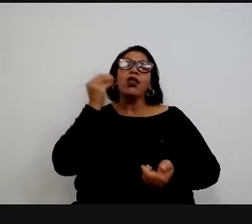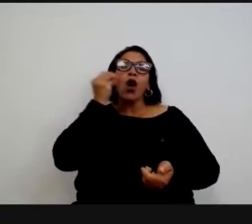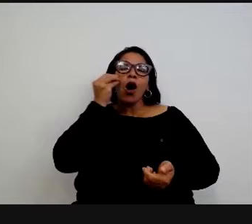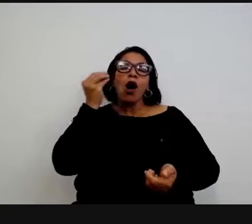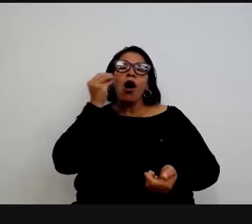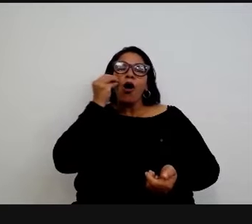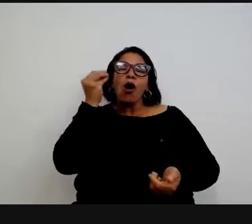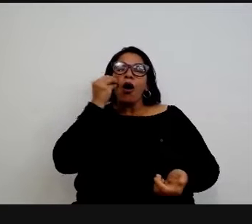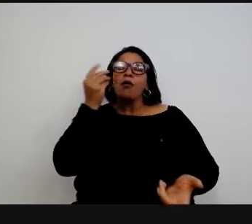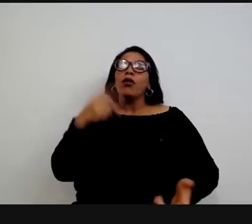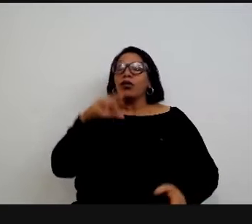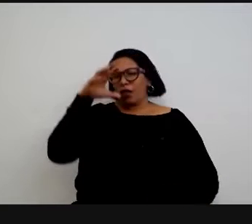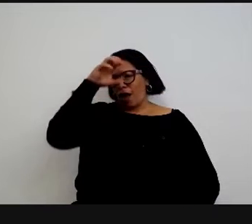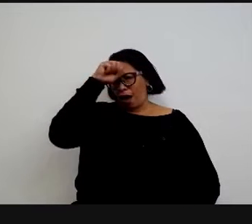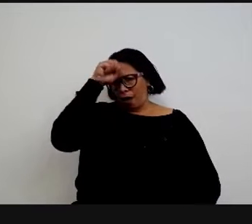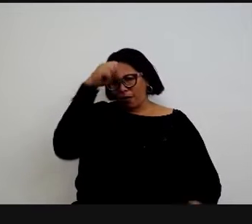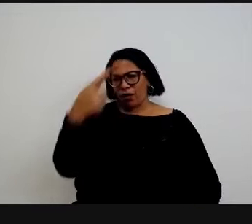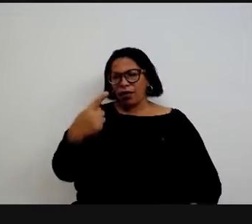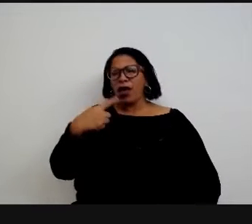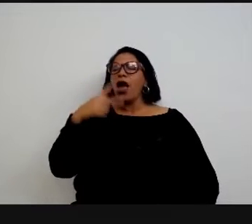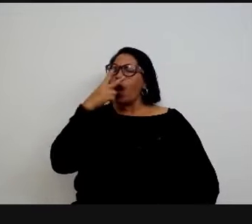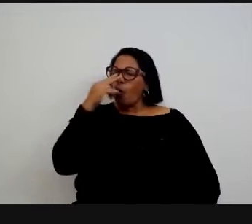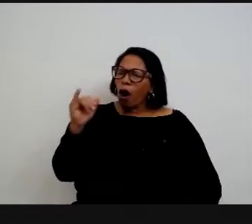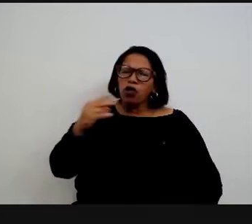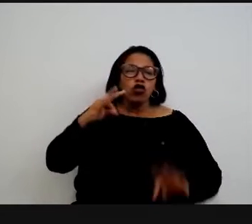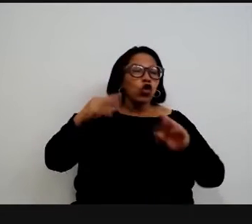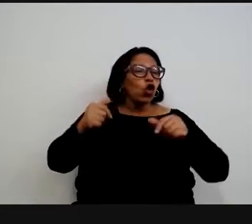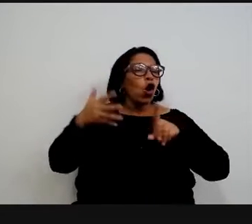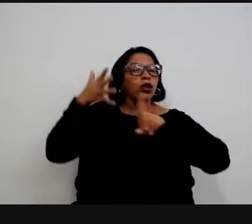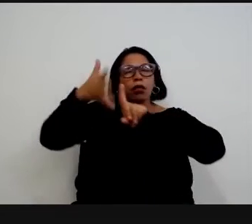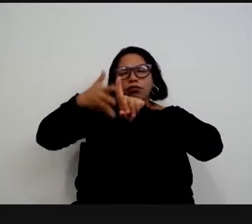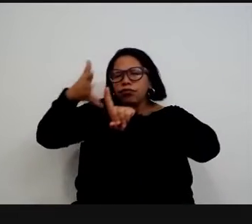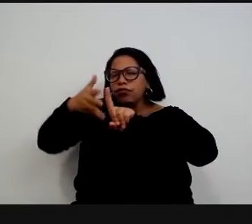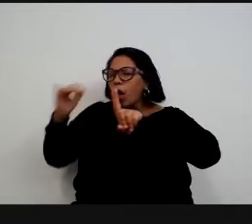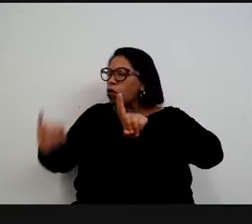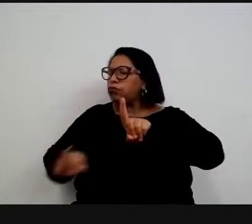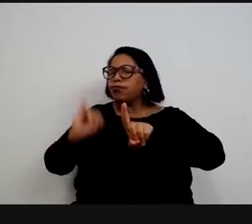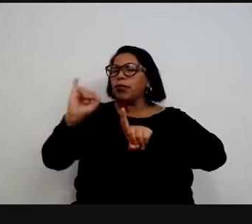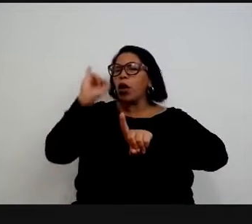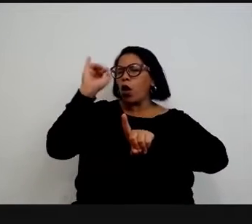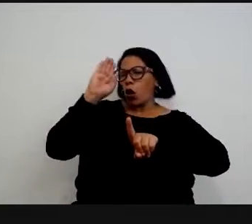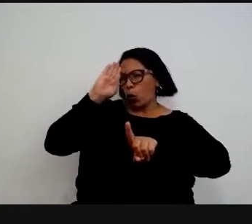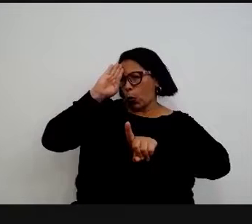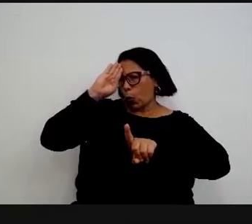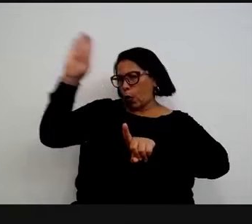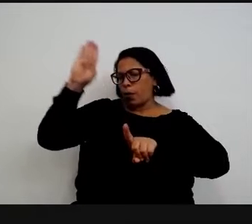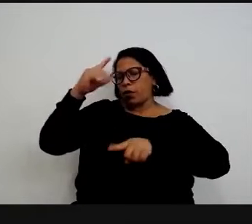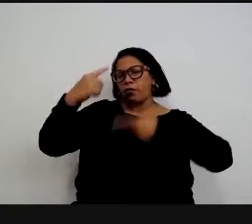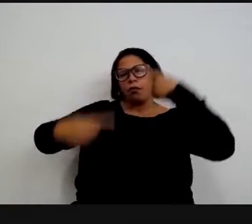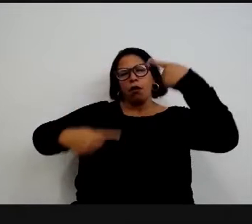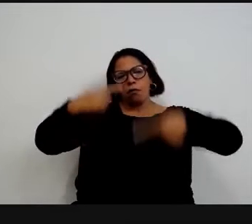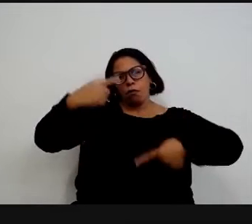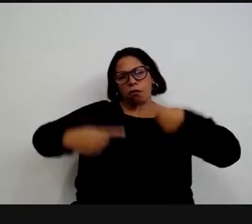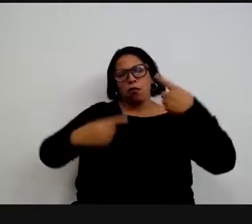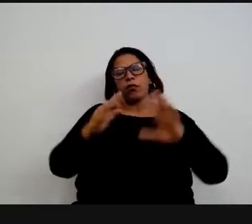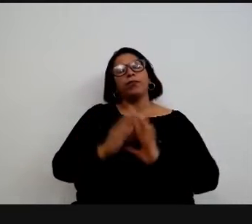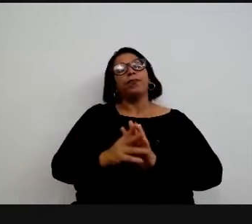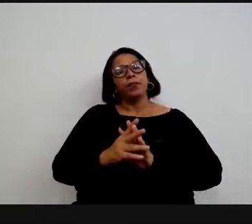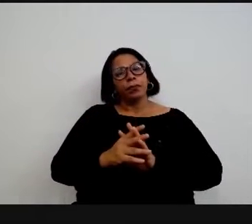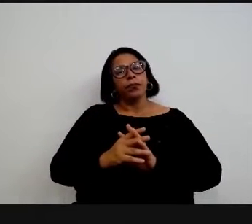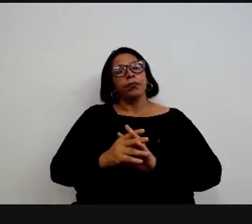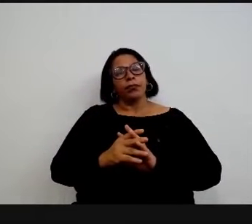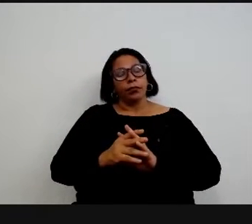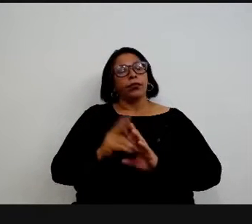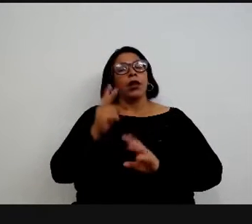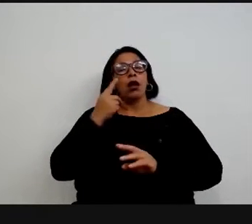pensar um pouco sobre essas questões. Acho que elas são todas relevantes, vocês adiantaram talvez os principais pontos desse debate.